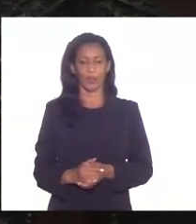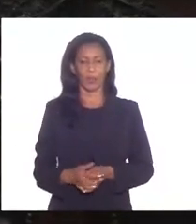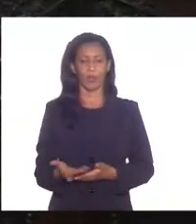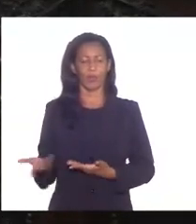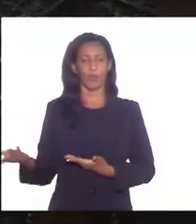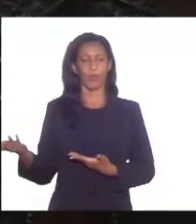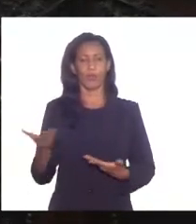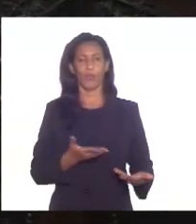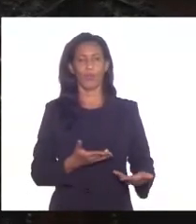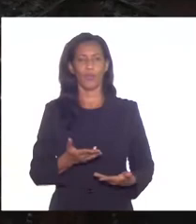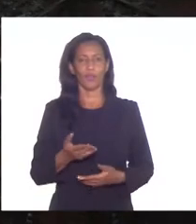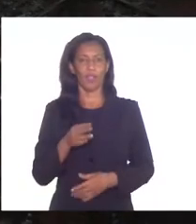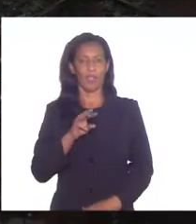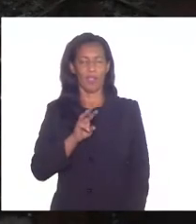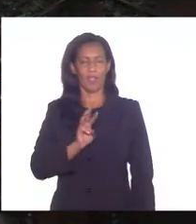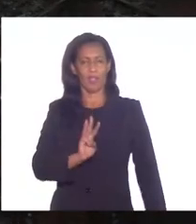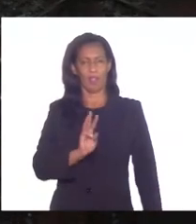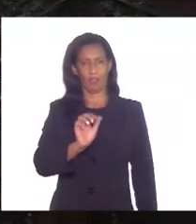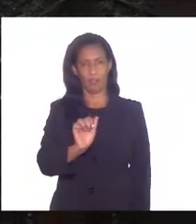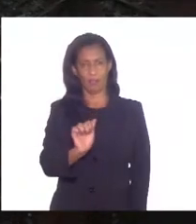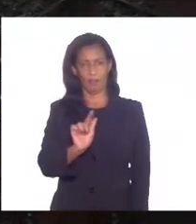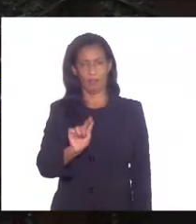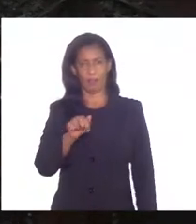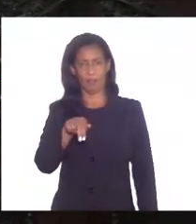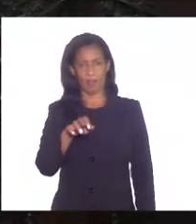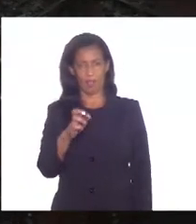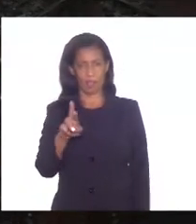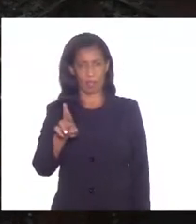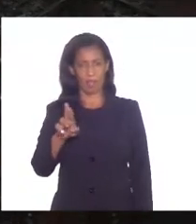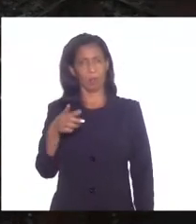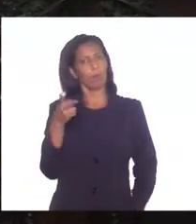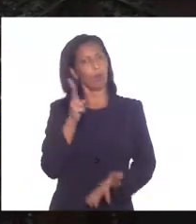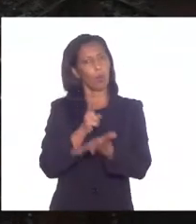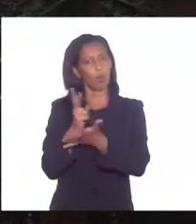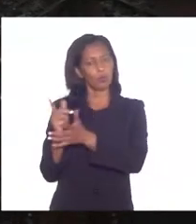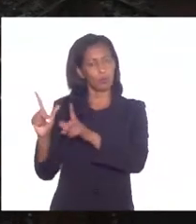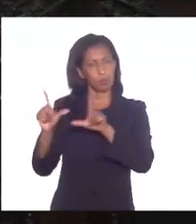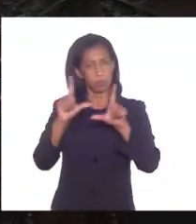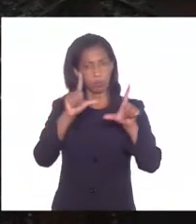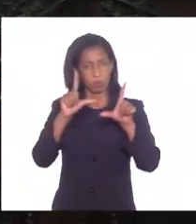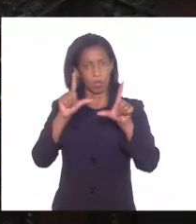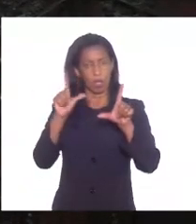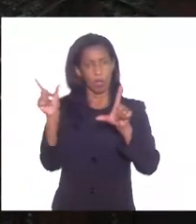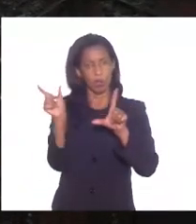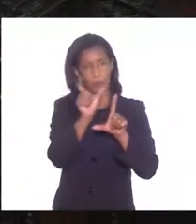Convidar o Wagner Vitter para continuar a sua preleção.